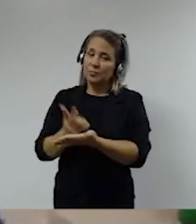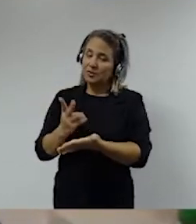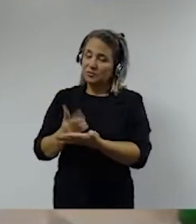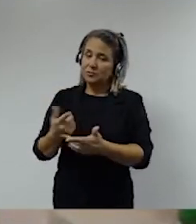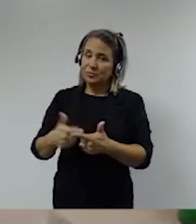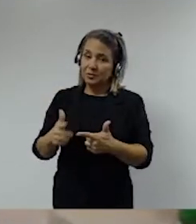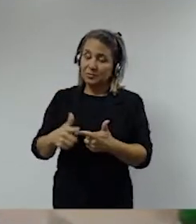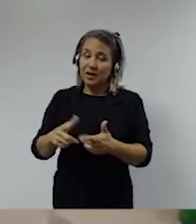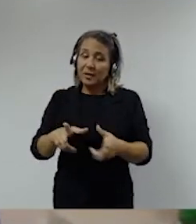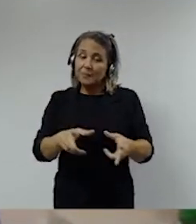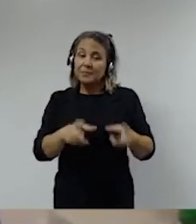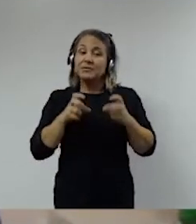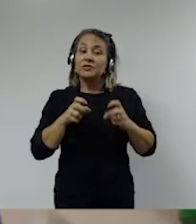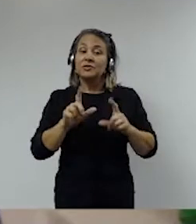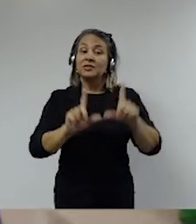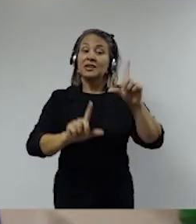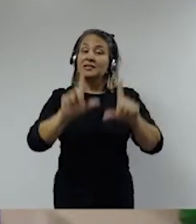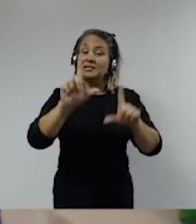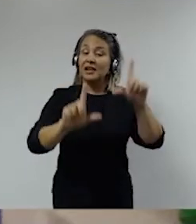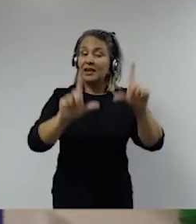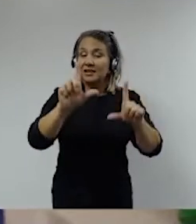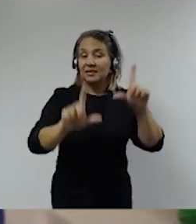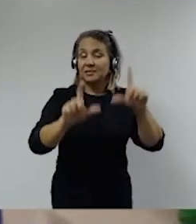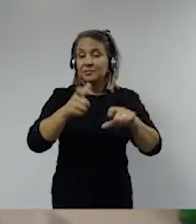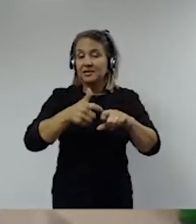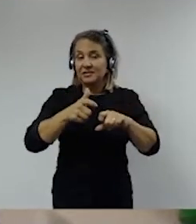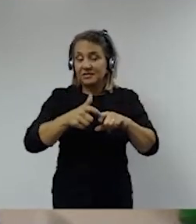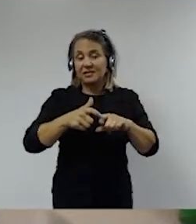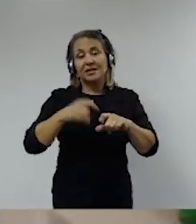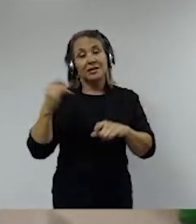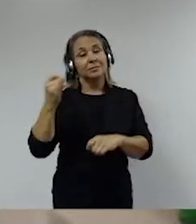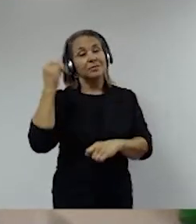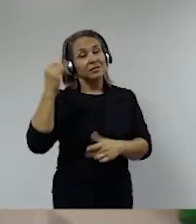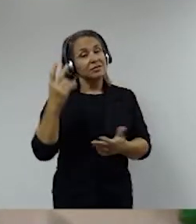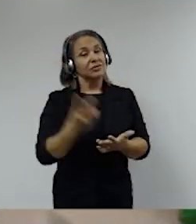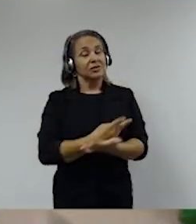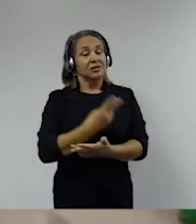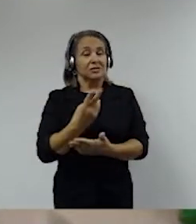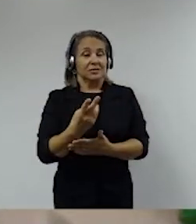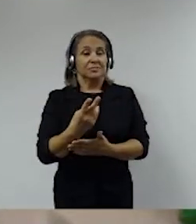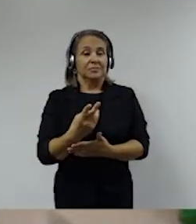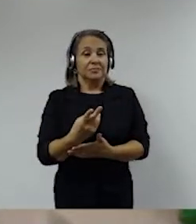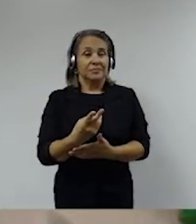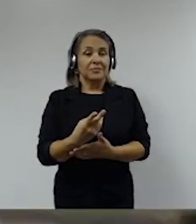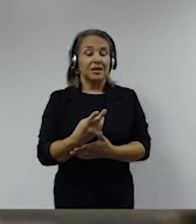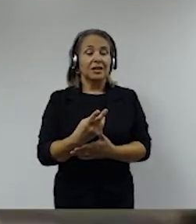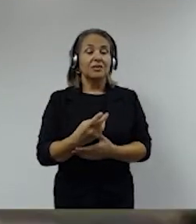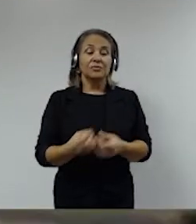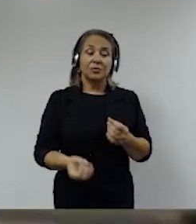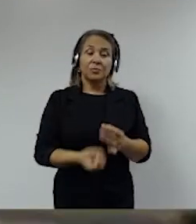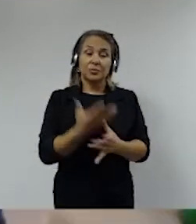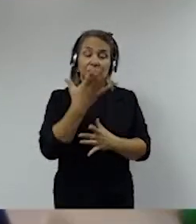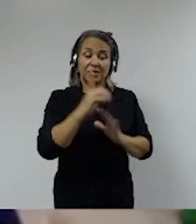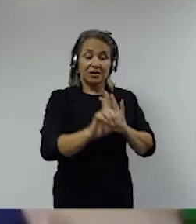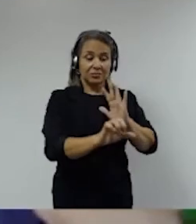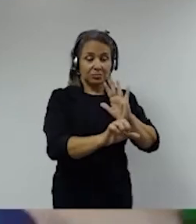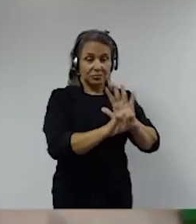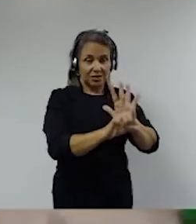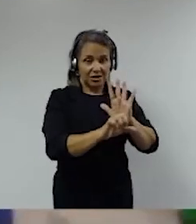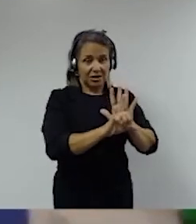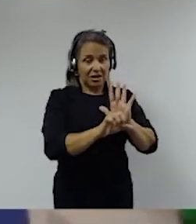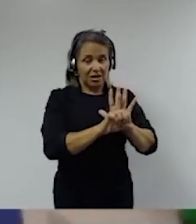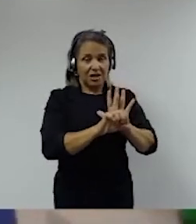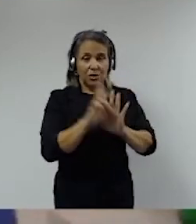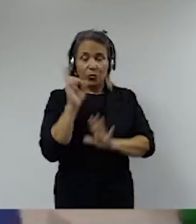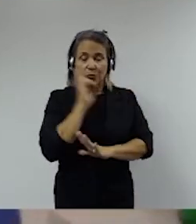que a telemedicina se fazia necessário, né, e foi promulgada uma lei de forma bastante